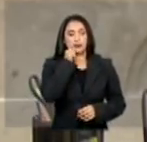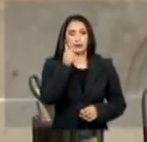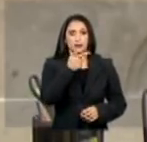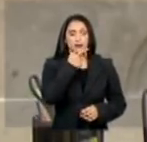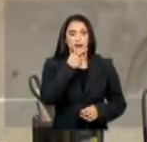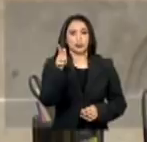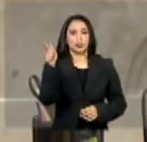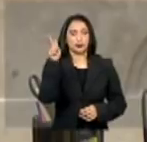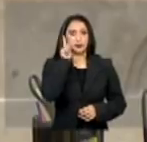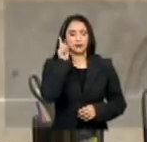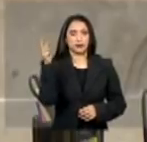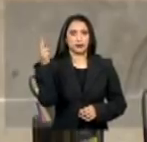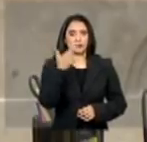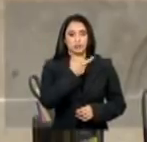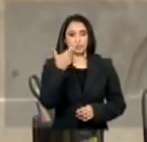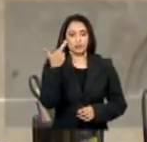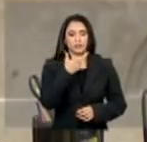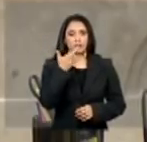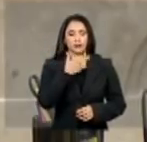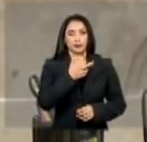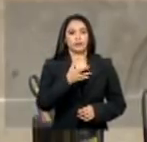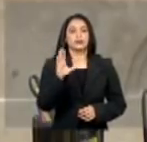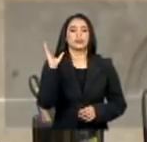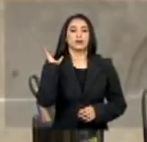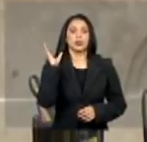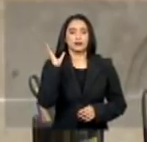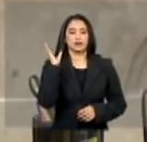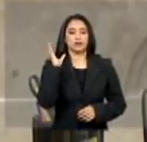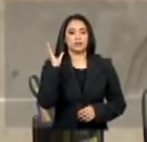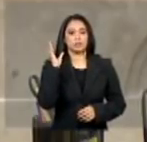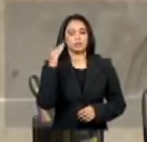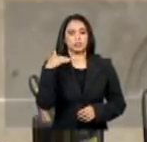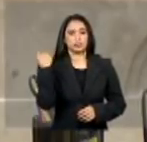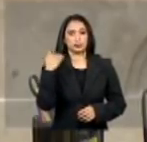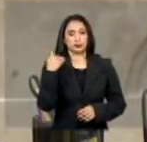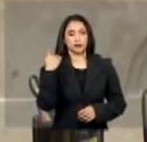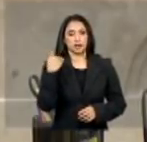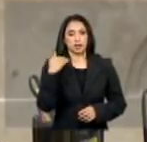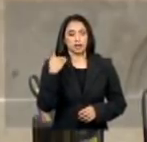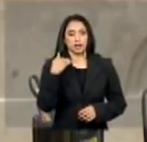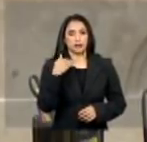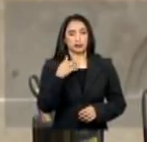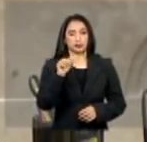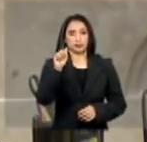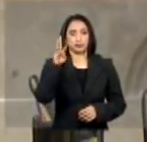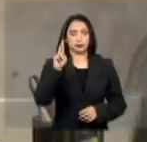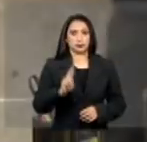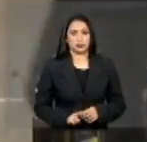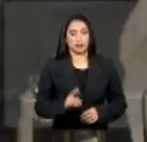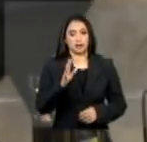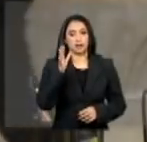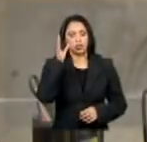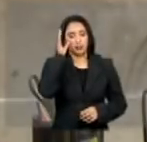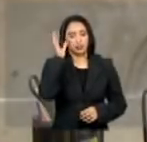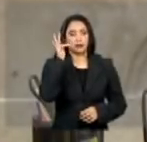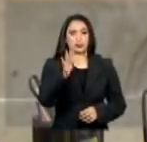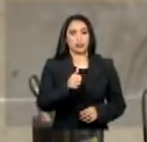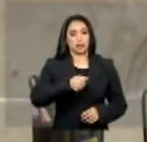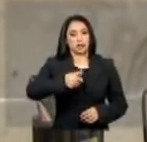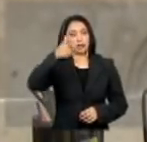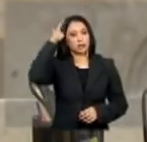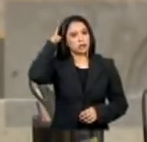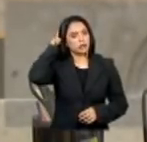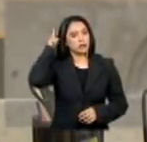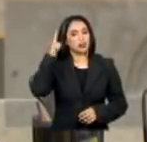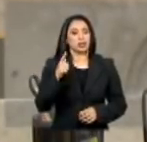mendes ricardo lewandowski e cármen lúcia rosa vender roberto barroso edson pac em alexandre de moraes ausentes